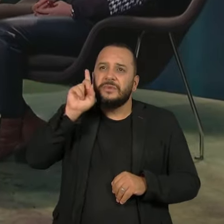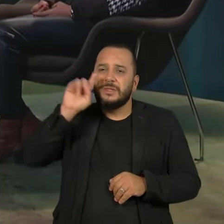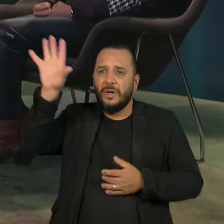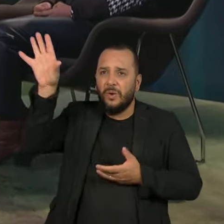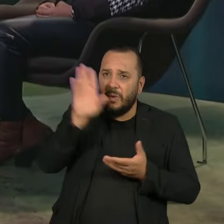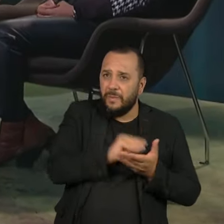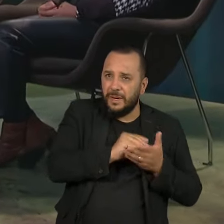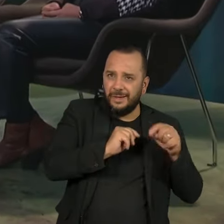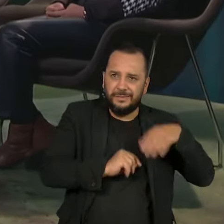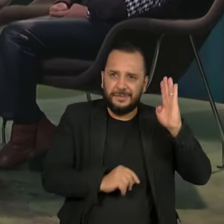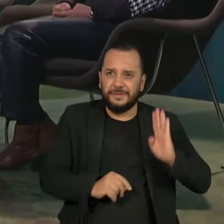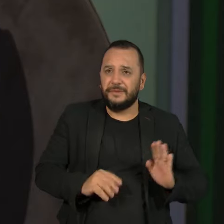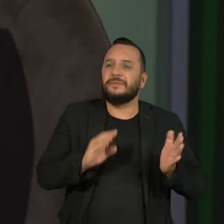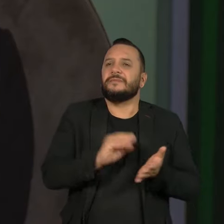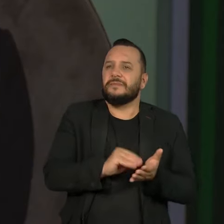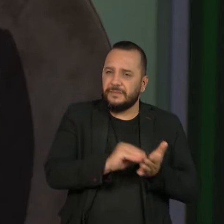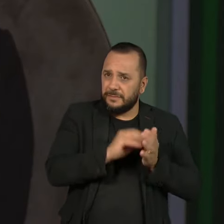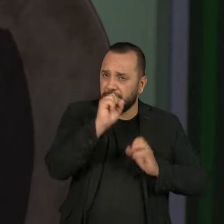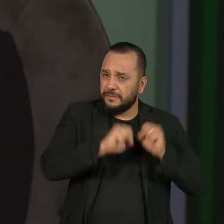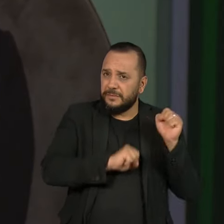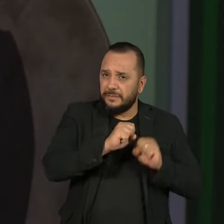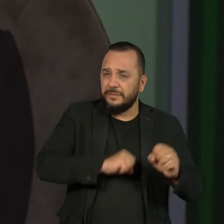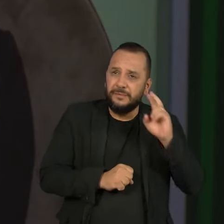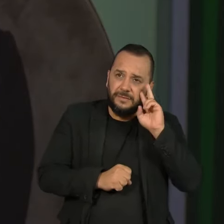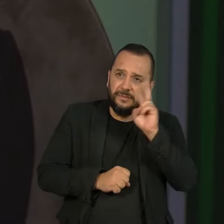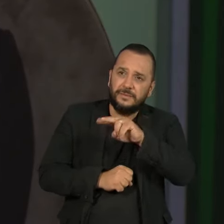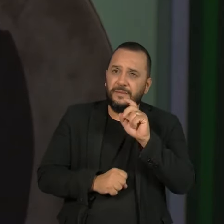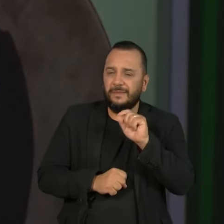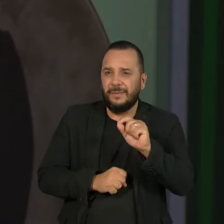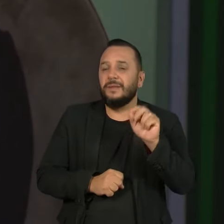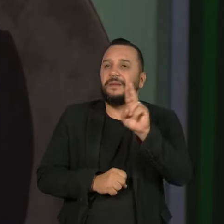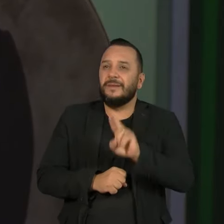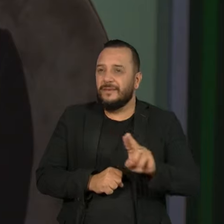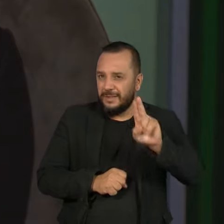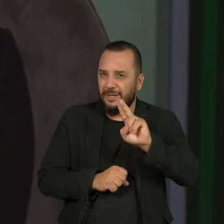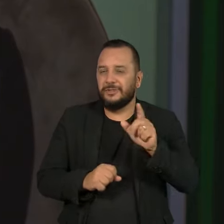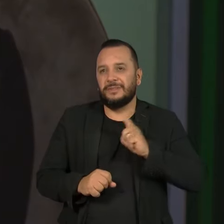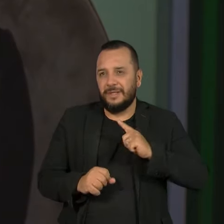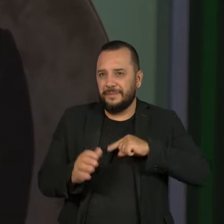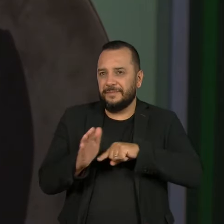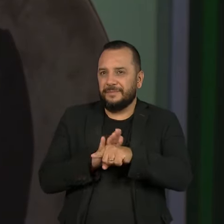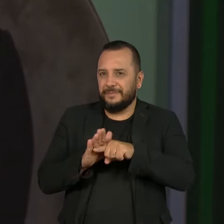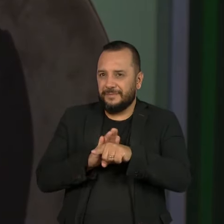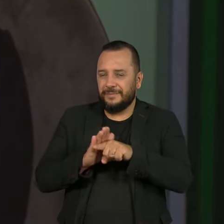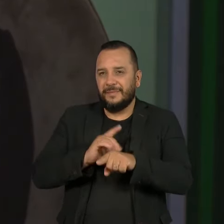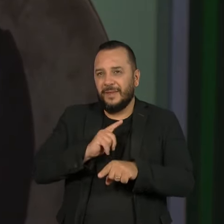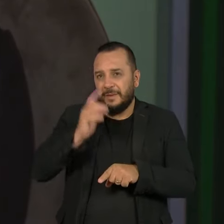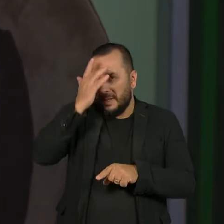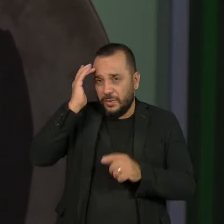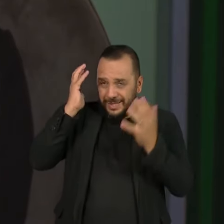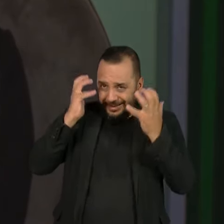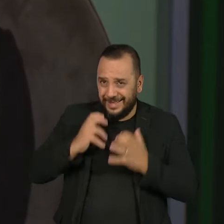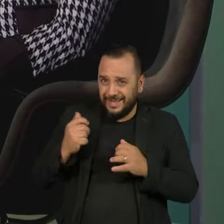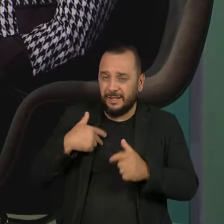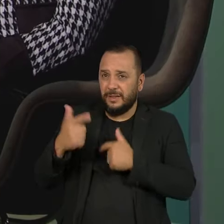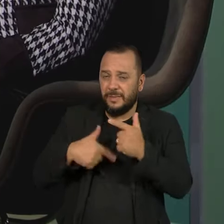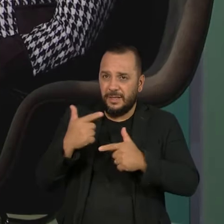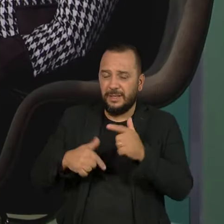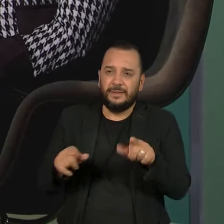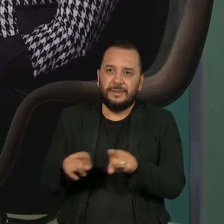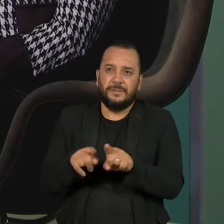das empresas, das indústrias, de ver que na universidade se faz pesquisa, tem pessoas sérias que estão trabalhando, doando